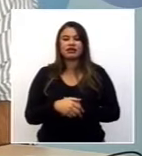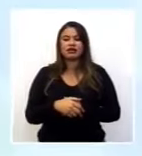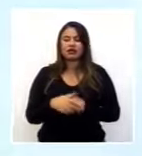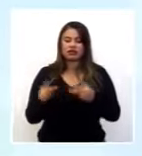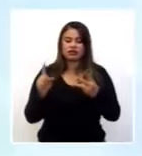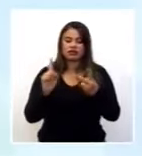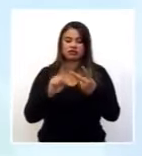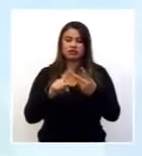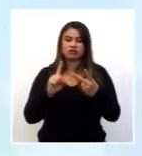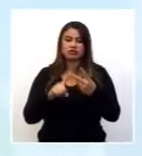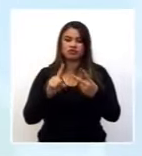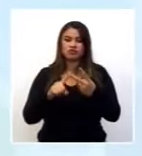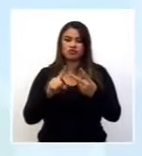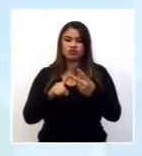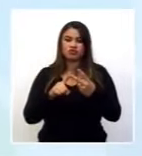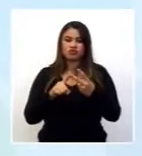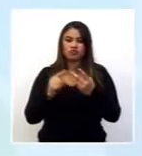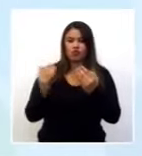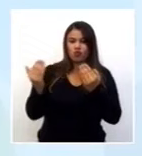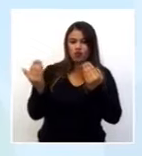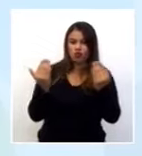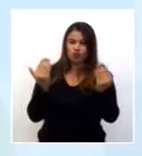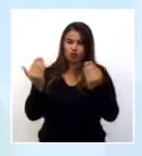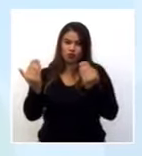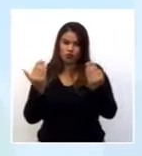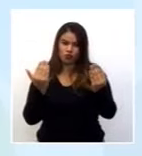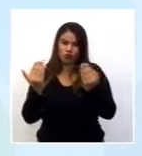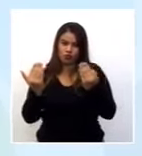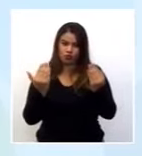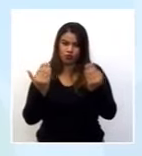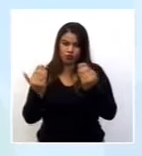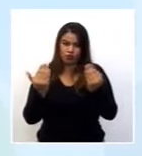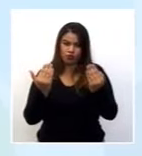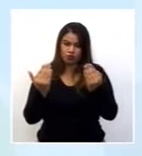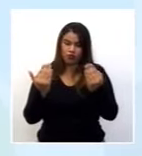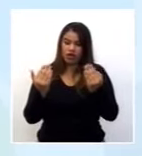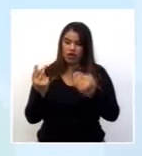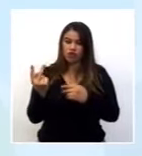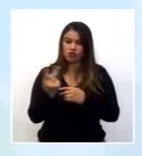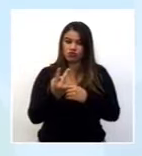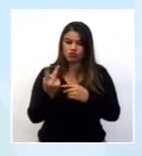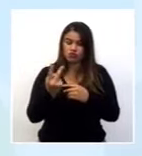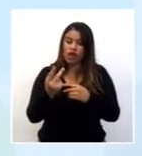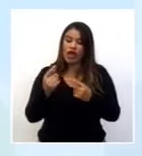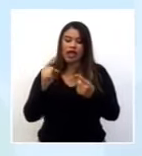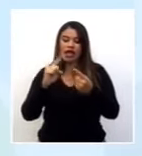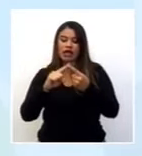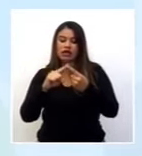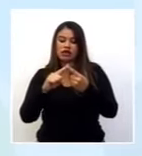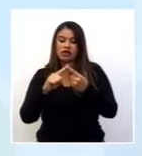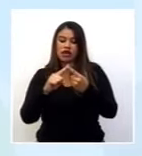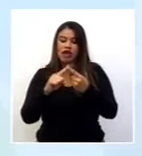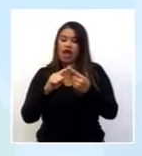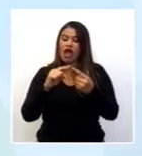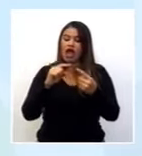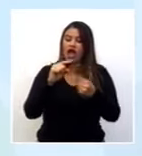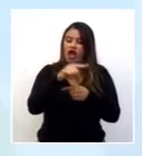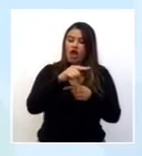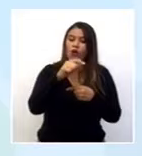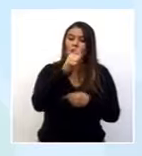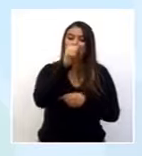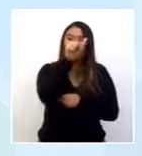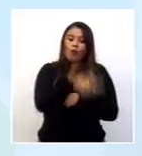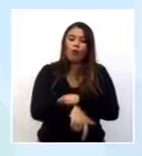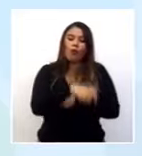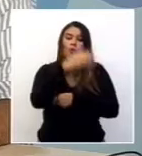segundo ponto é comparar essas informações com aquilo que é necessário ensinar no processo educativo. É